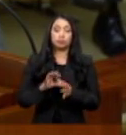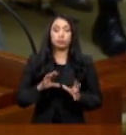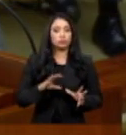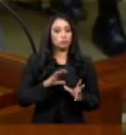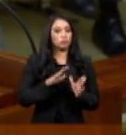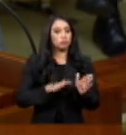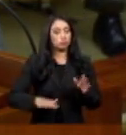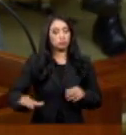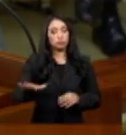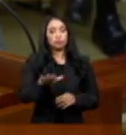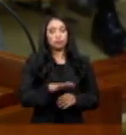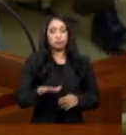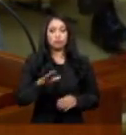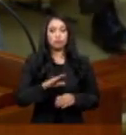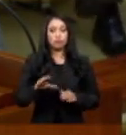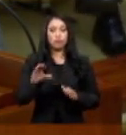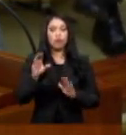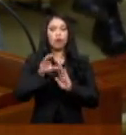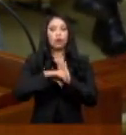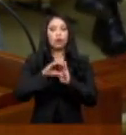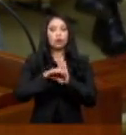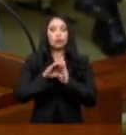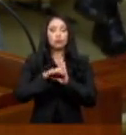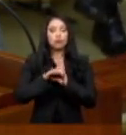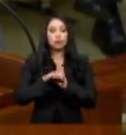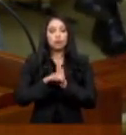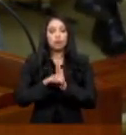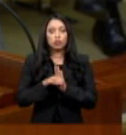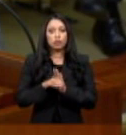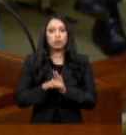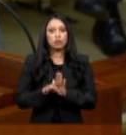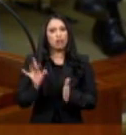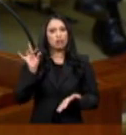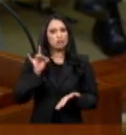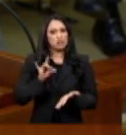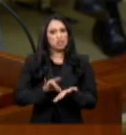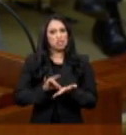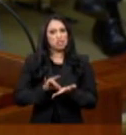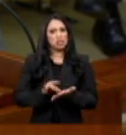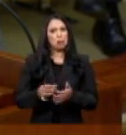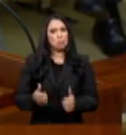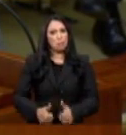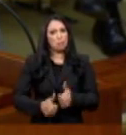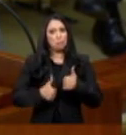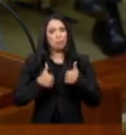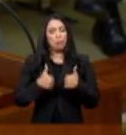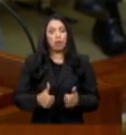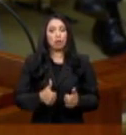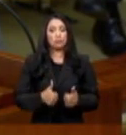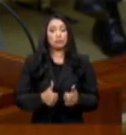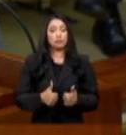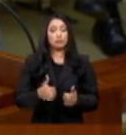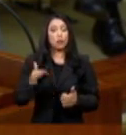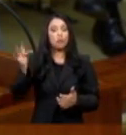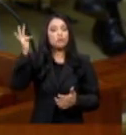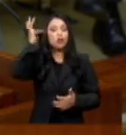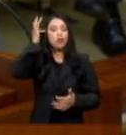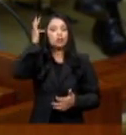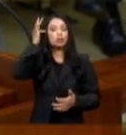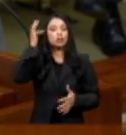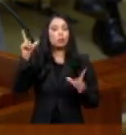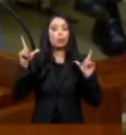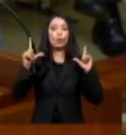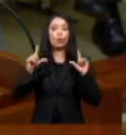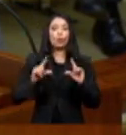então, desenvolve um conceito de eficiência radical. Diz ele, a eficiência radical é uma filosofia que visa diminuir